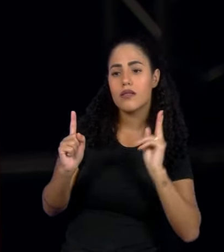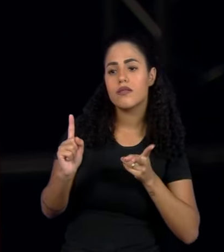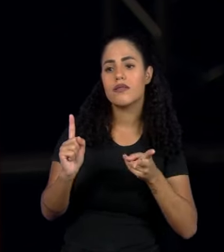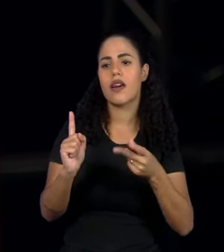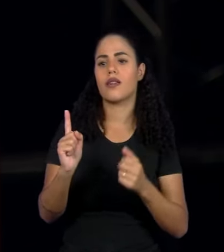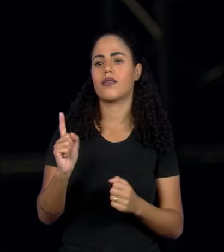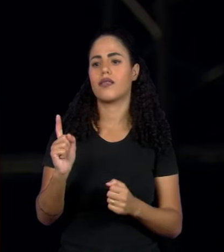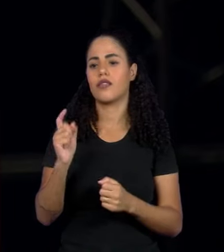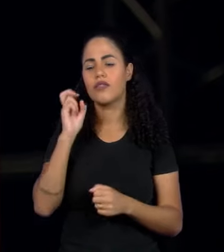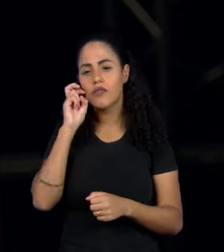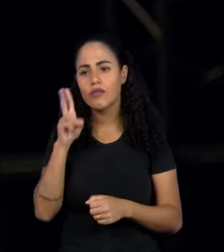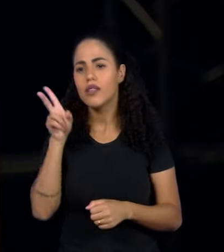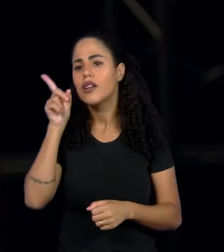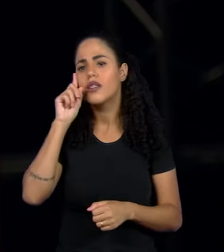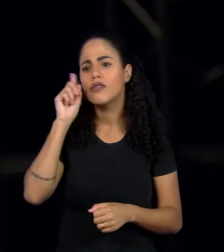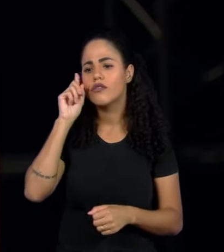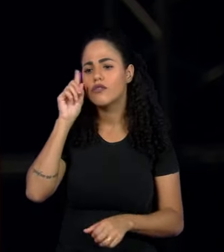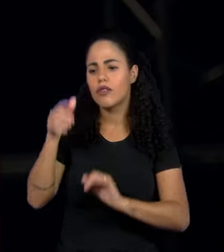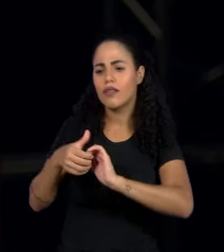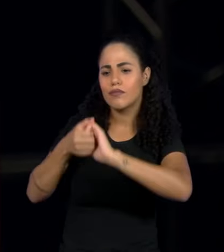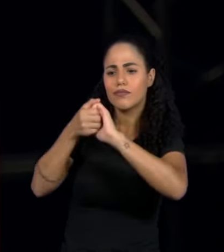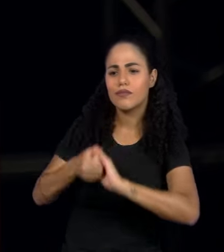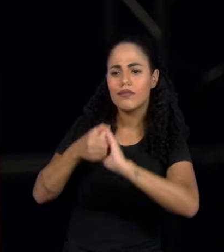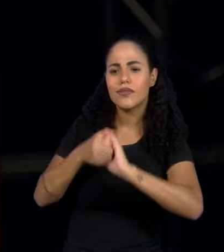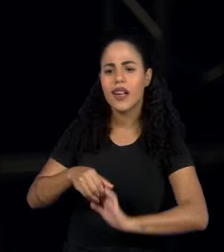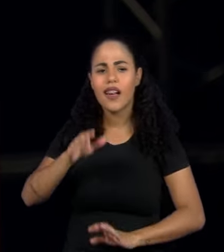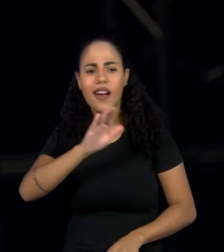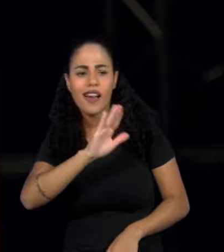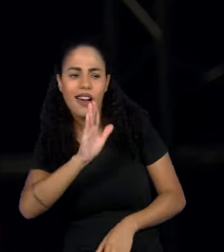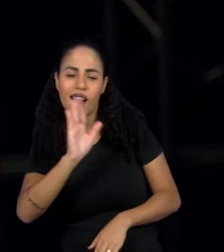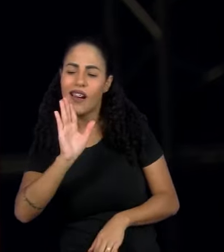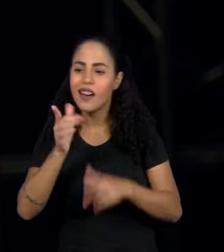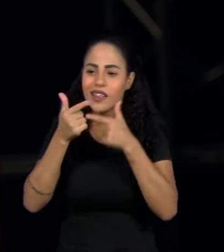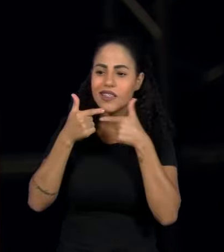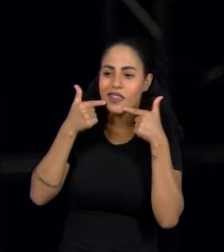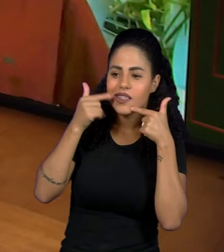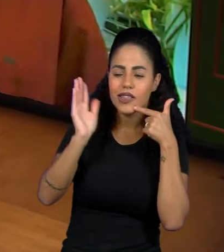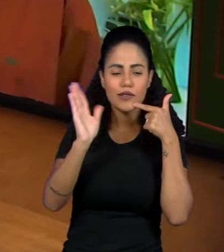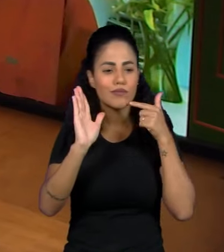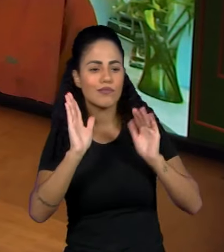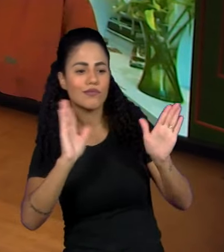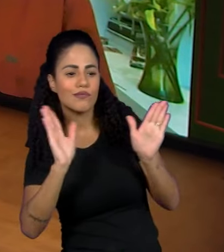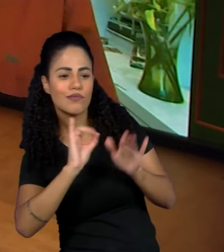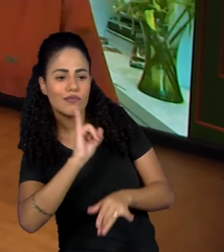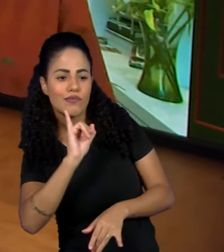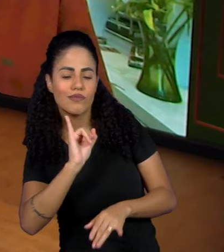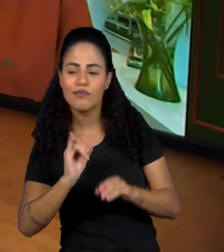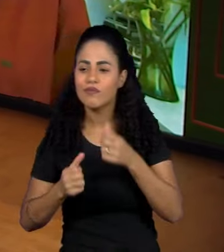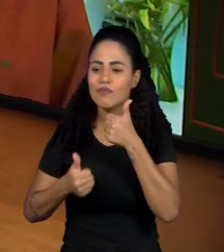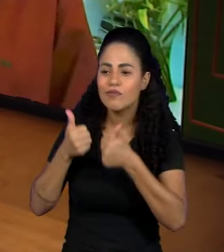vê todo dia, cumprimenta e tem até a alegria de reconhecer. Oi!